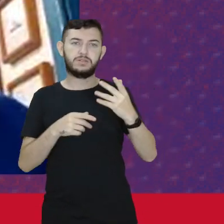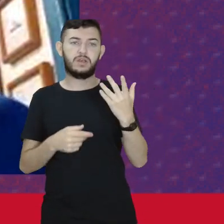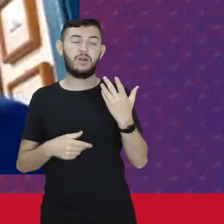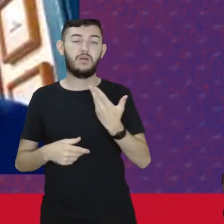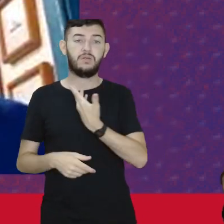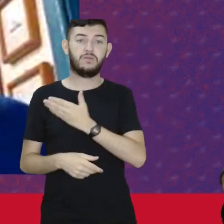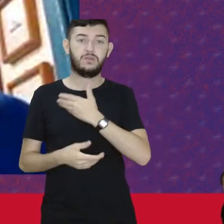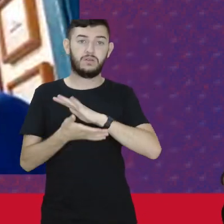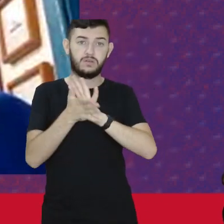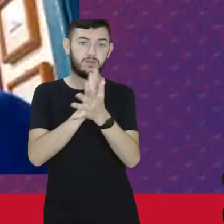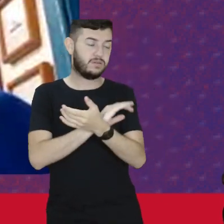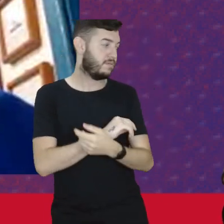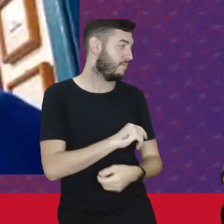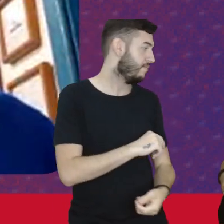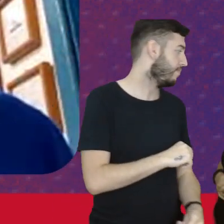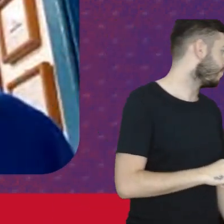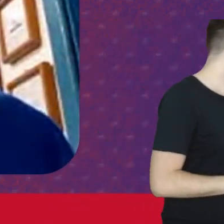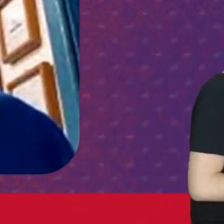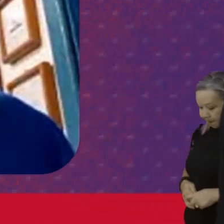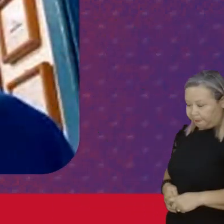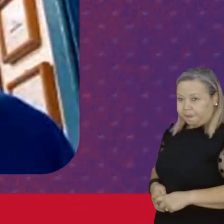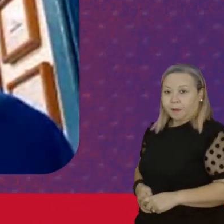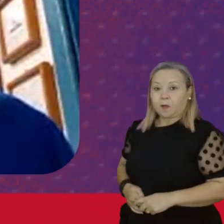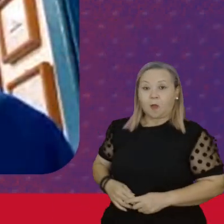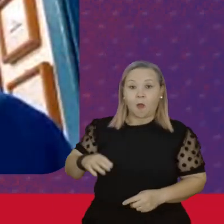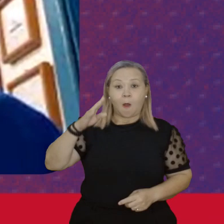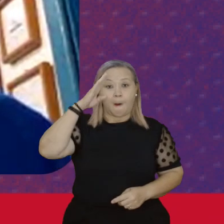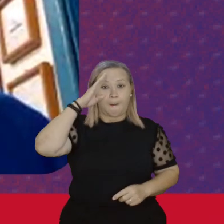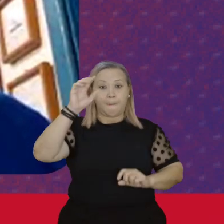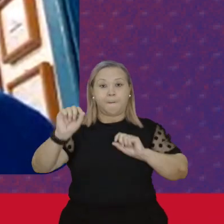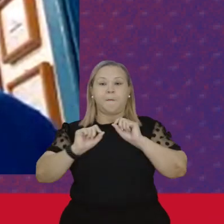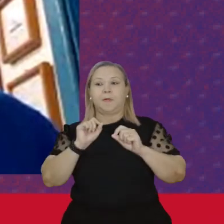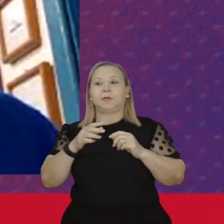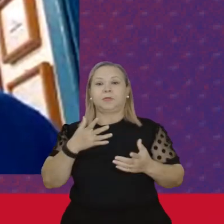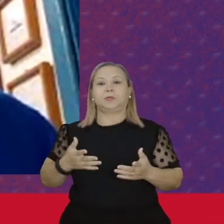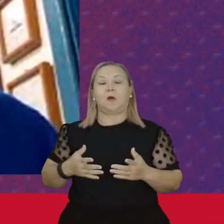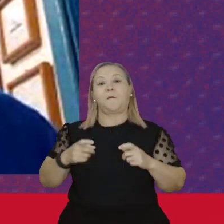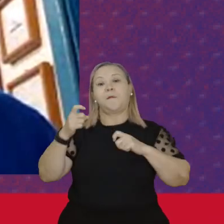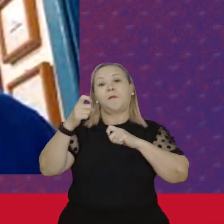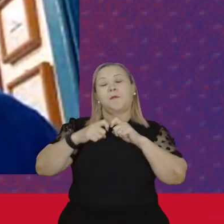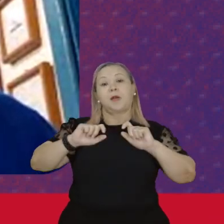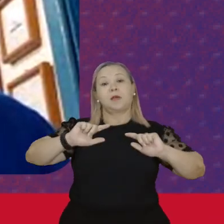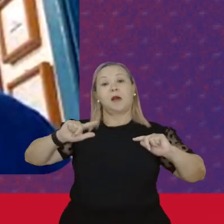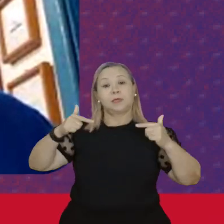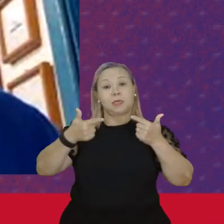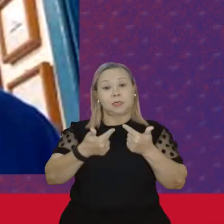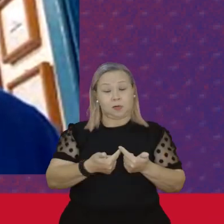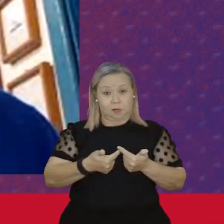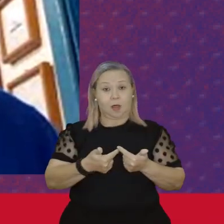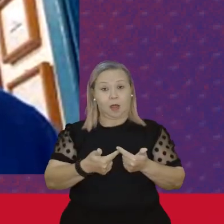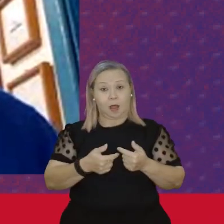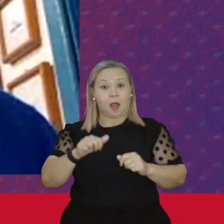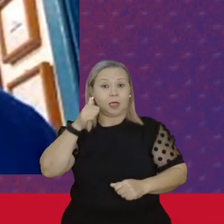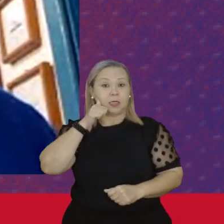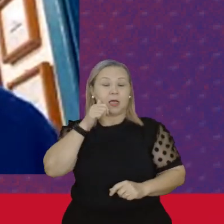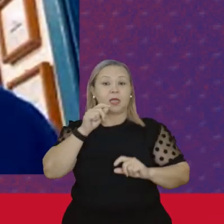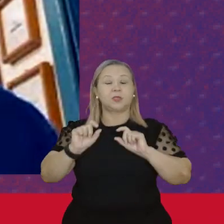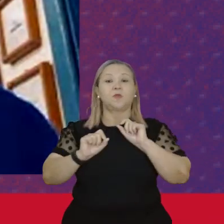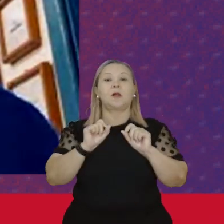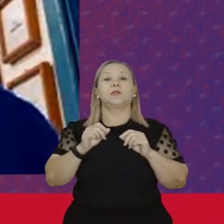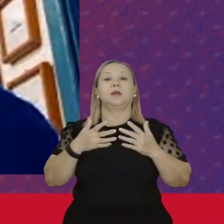marginalizada, que se tornou, principalmente os corpos e a sexualidade das mulheres é que foram mais,